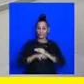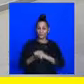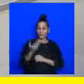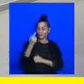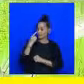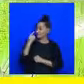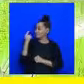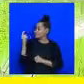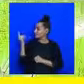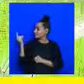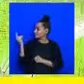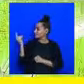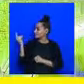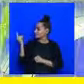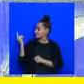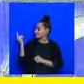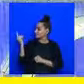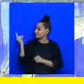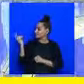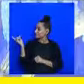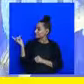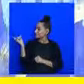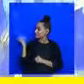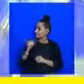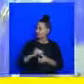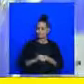Bolas posicionadas. Valendo!